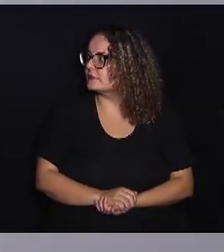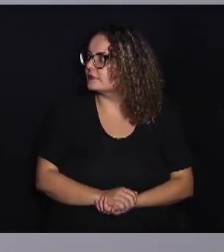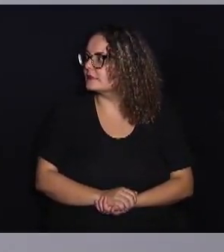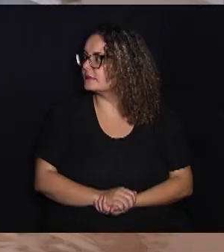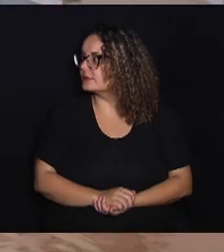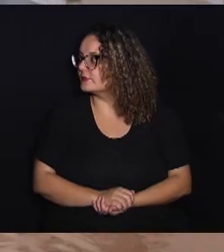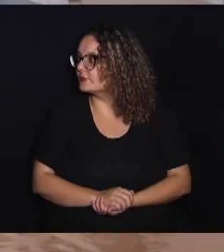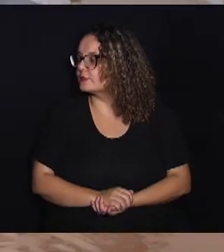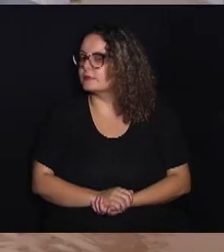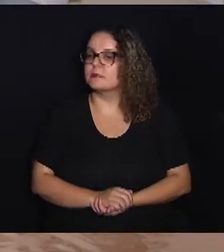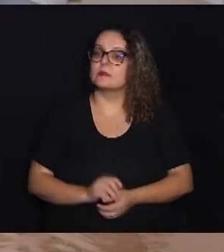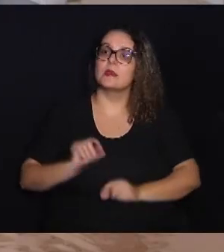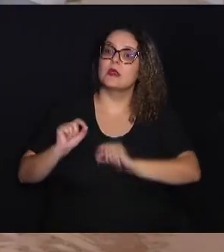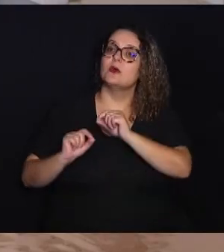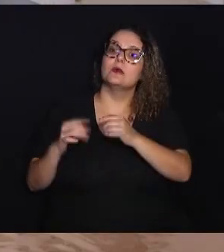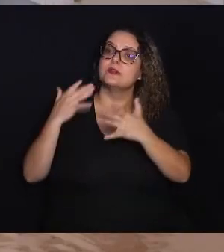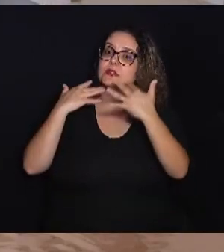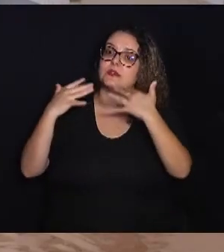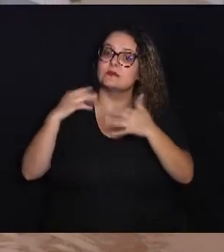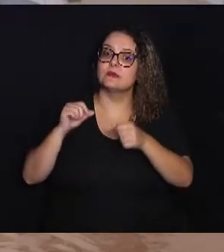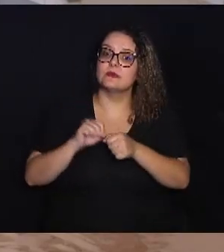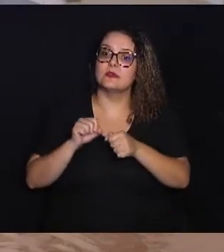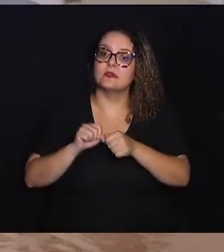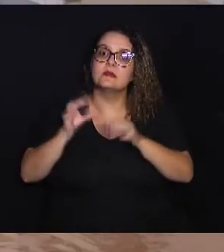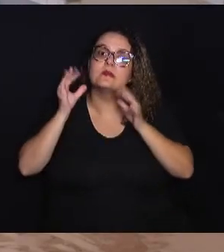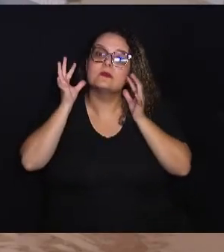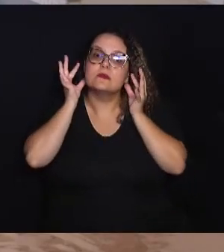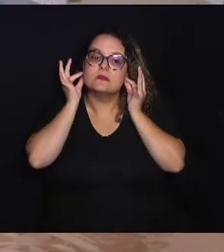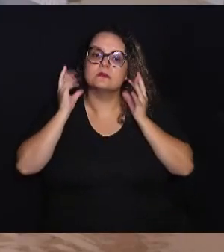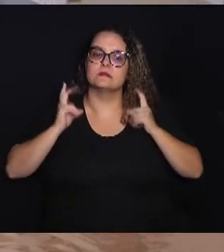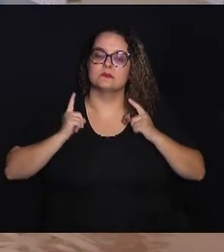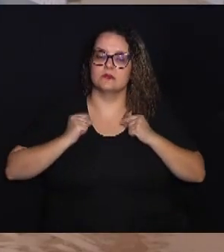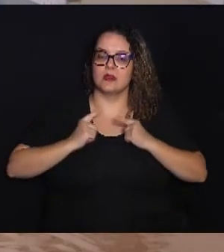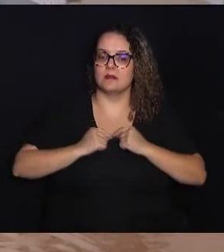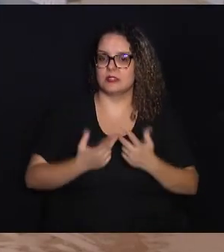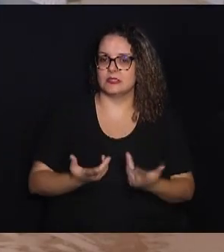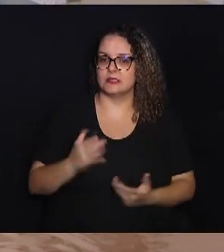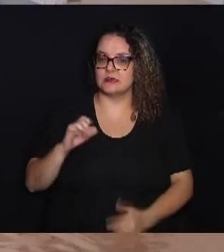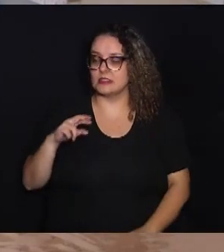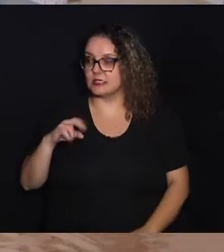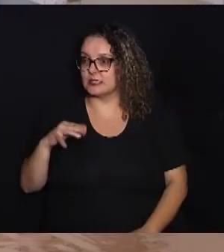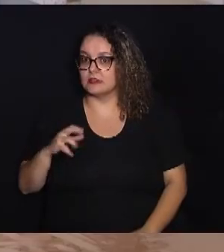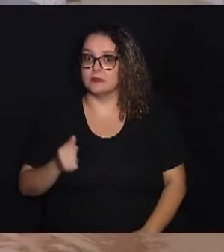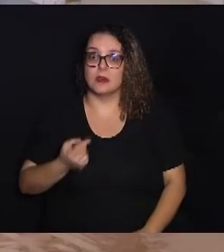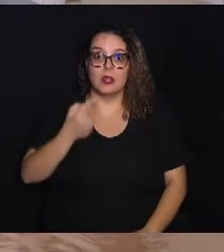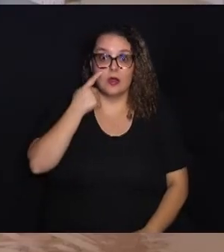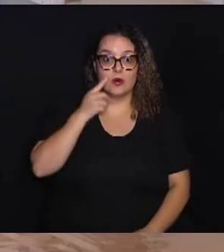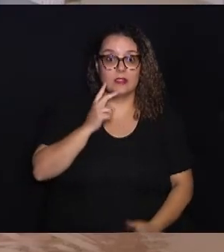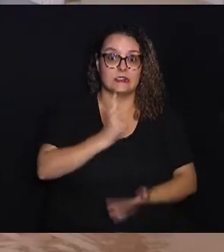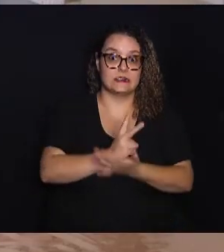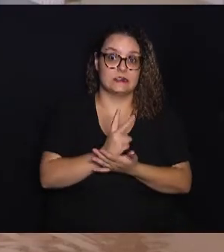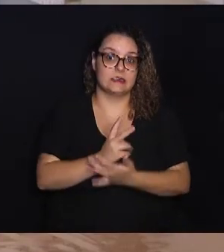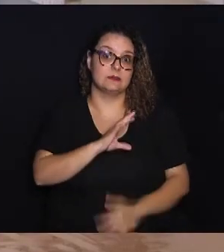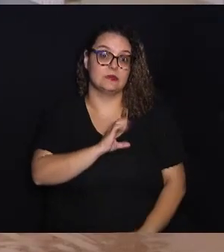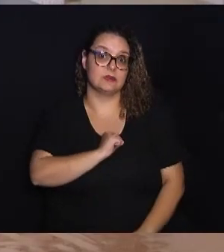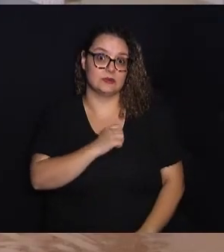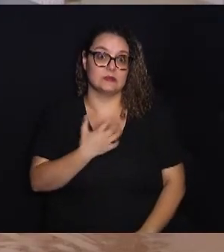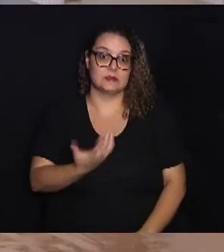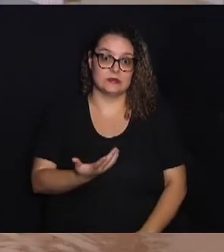leva a peça para o forno com a bolha, ela pode quebrar, isso, sai com a bolha e ela pode